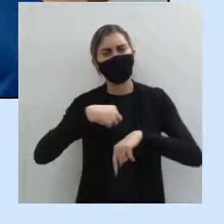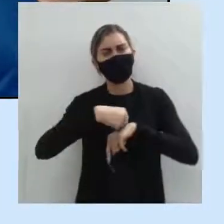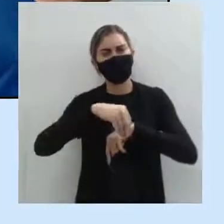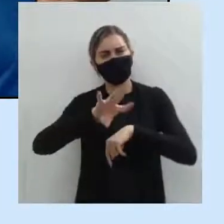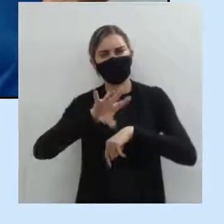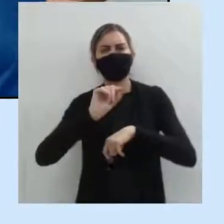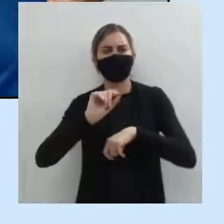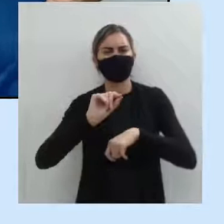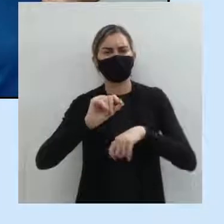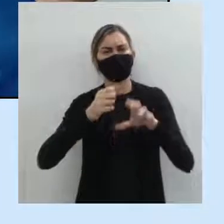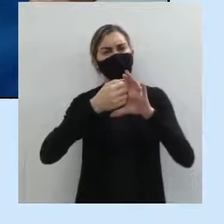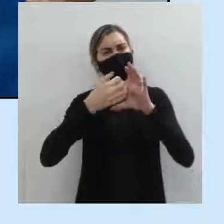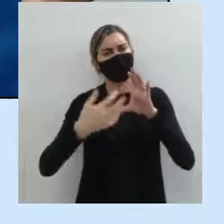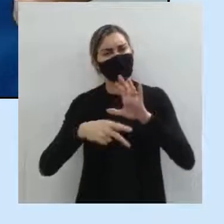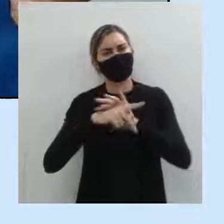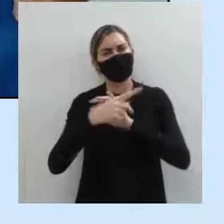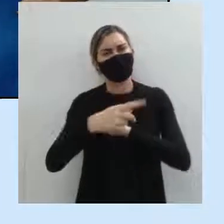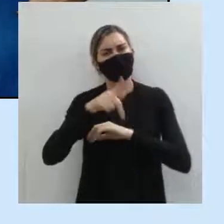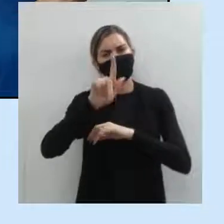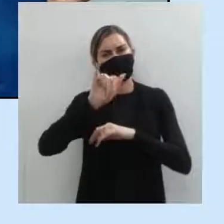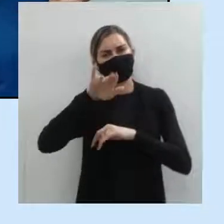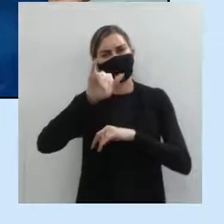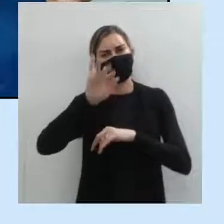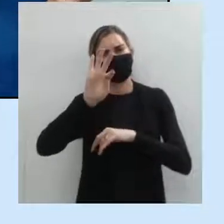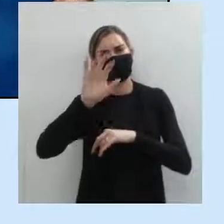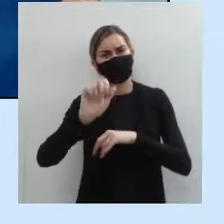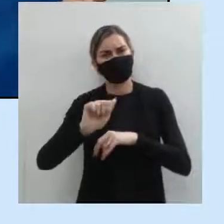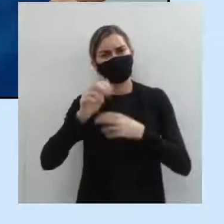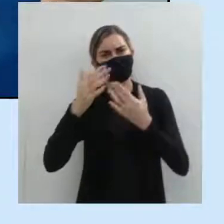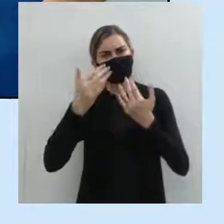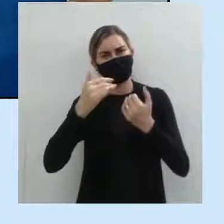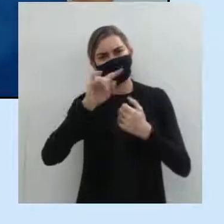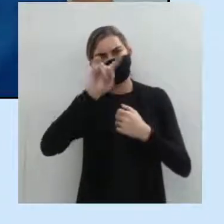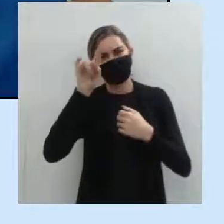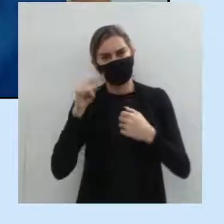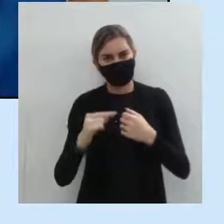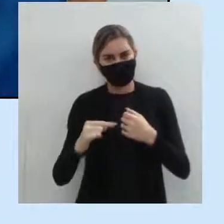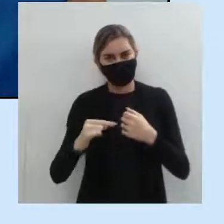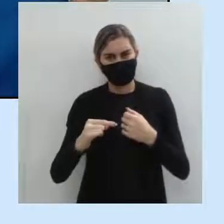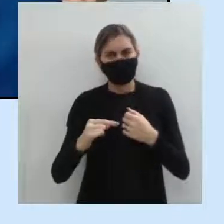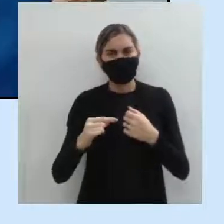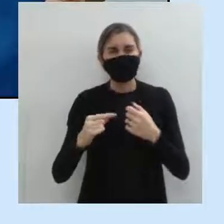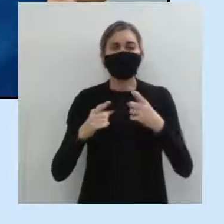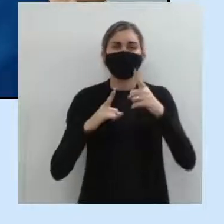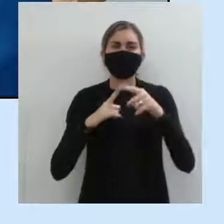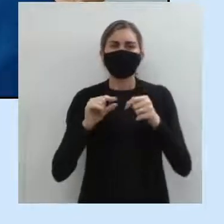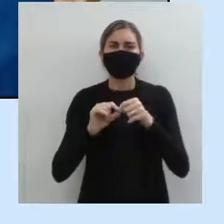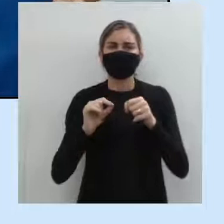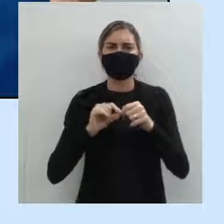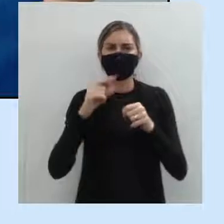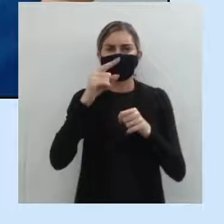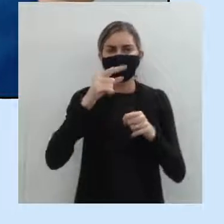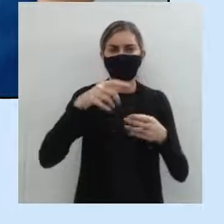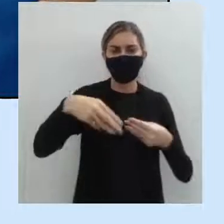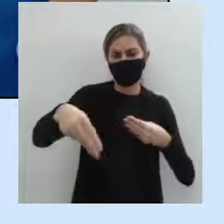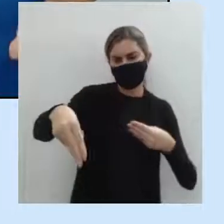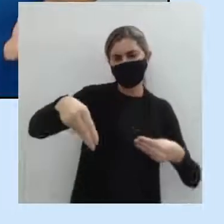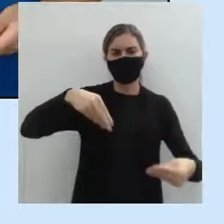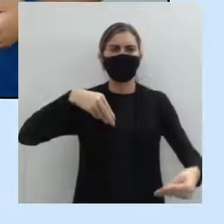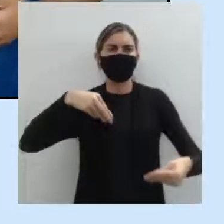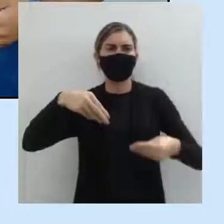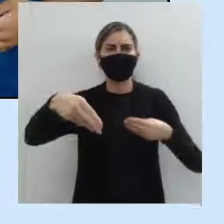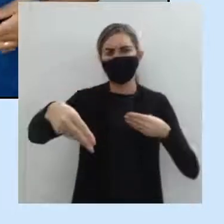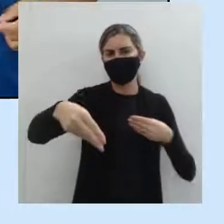fazem parte da ginástica. O jovem aqui, ó, à esquerda, abaixo, o Muay Thai, está fazendo uma